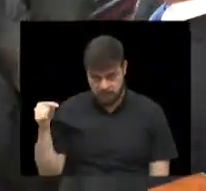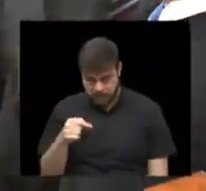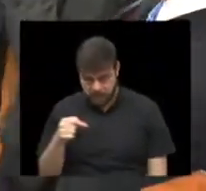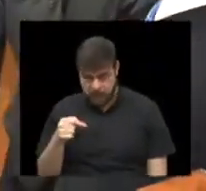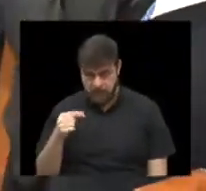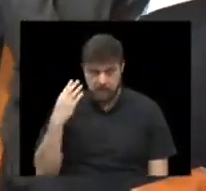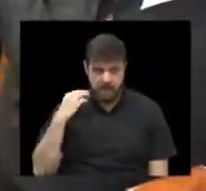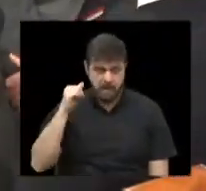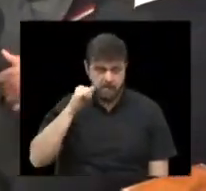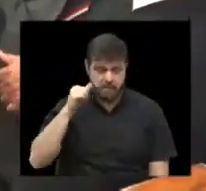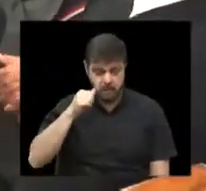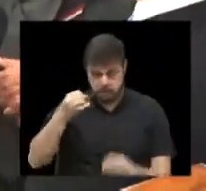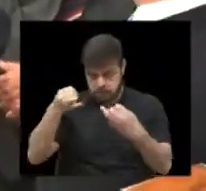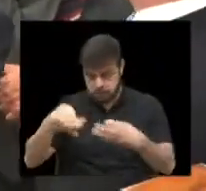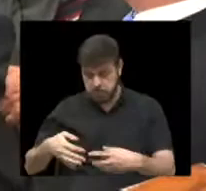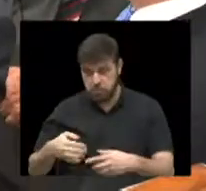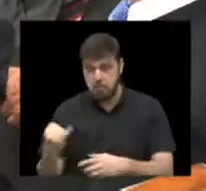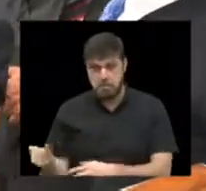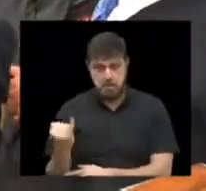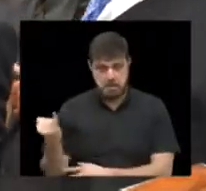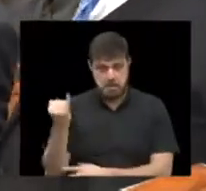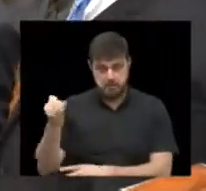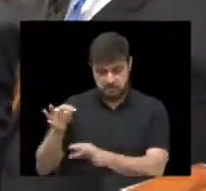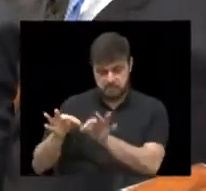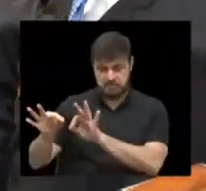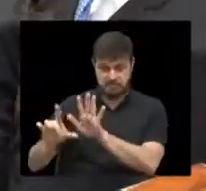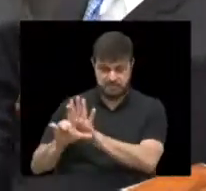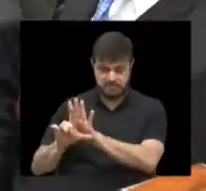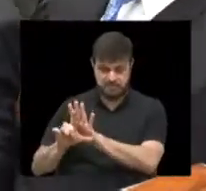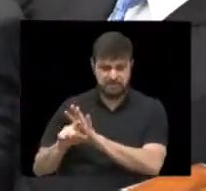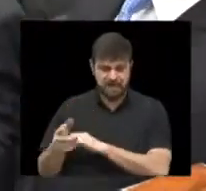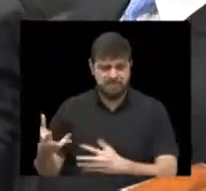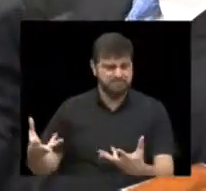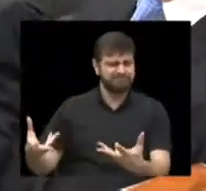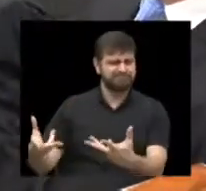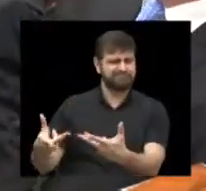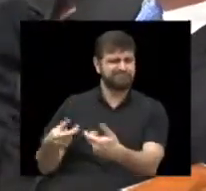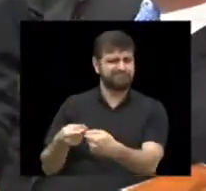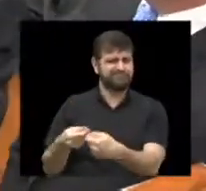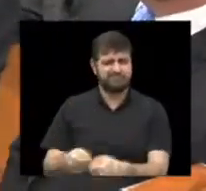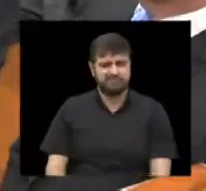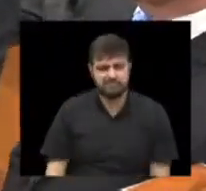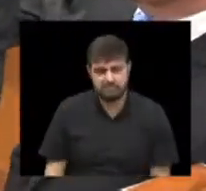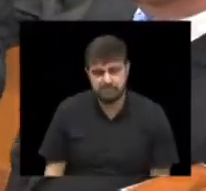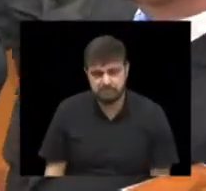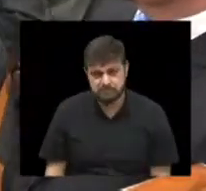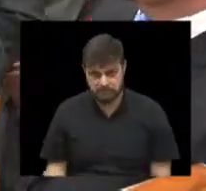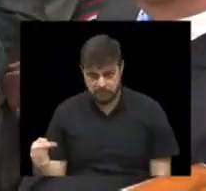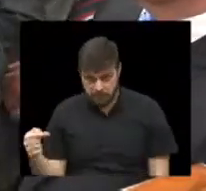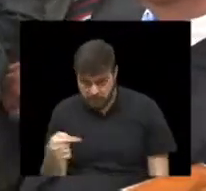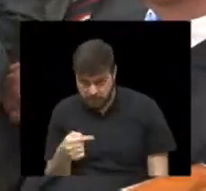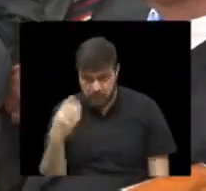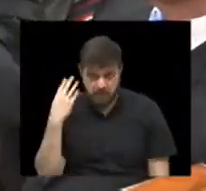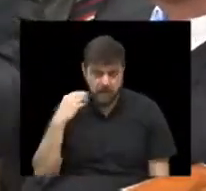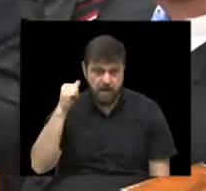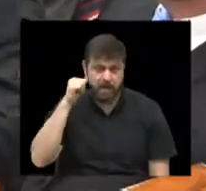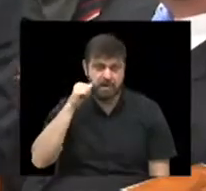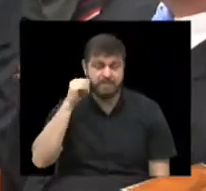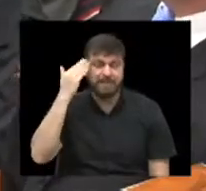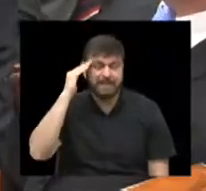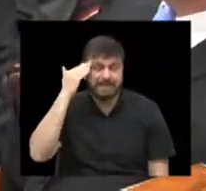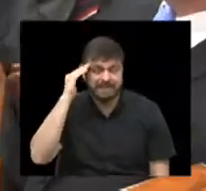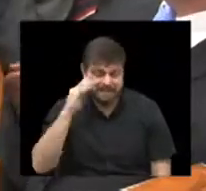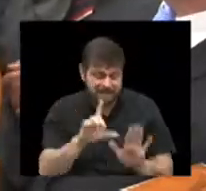coloca, sem dúvida nenhuma, é maravilhosa. Só que ela tem que entender que a Lei de